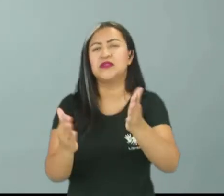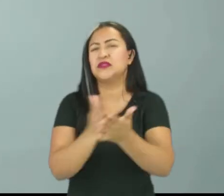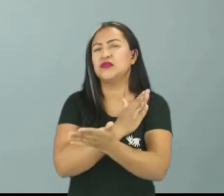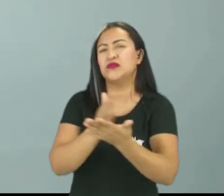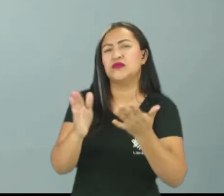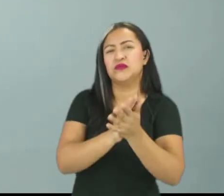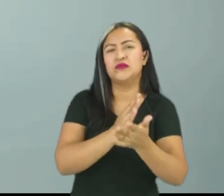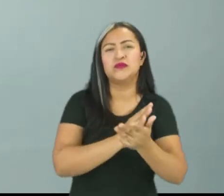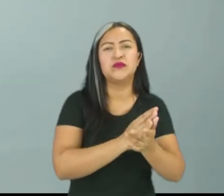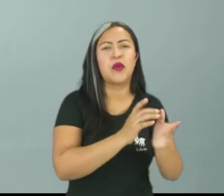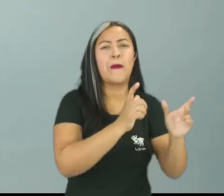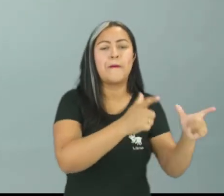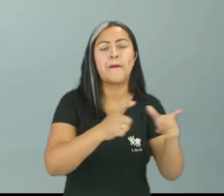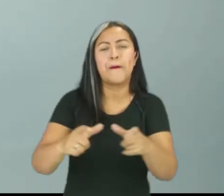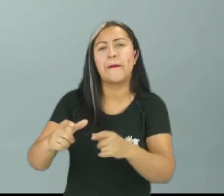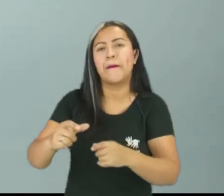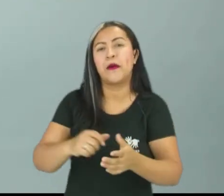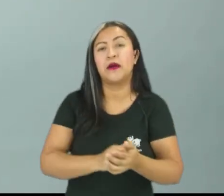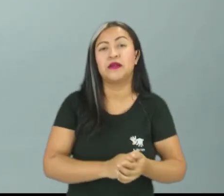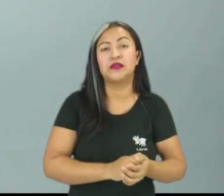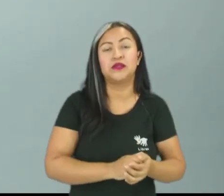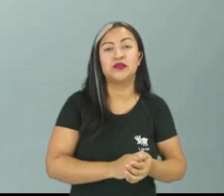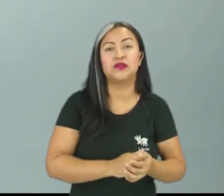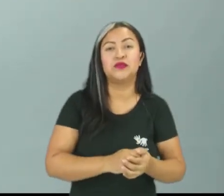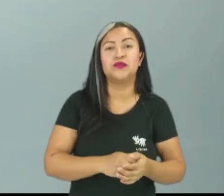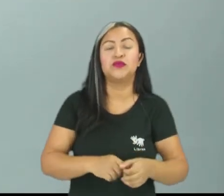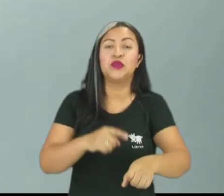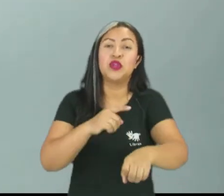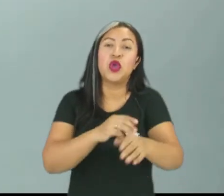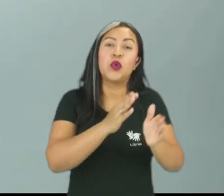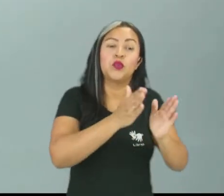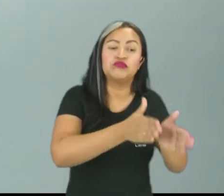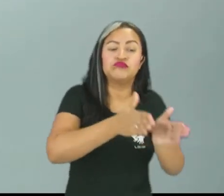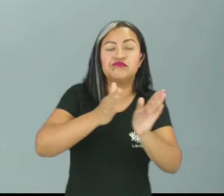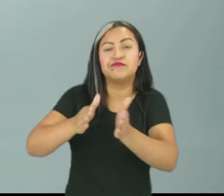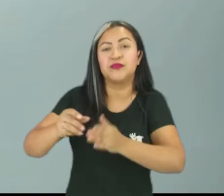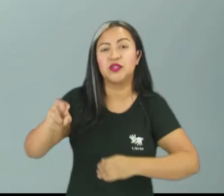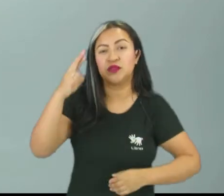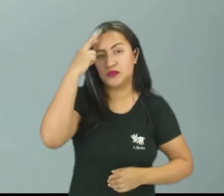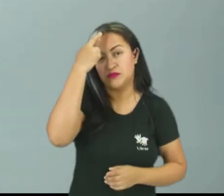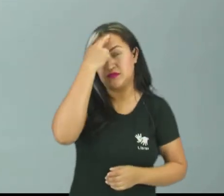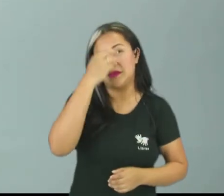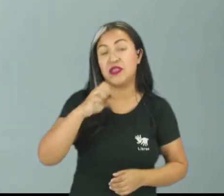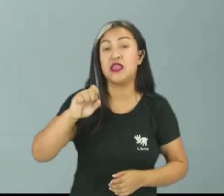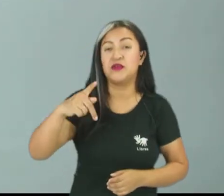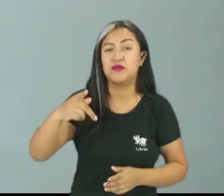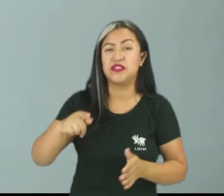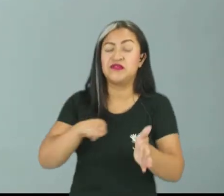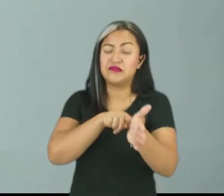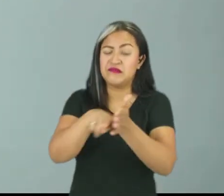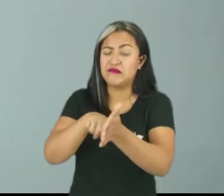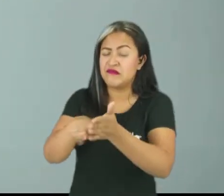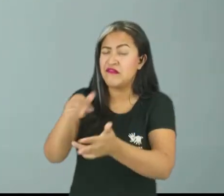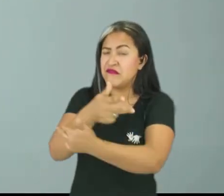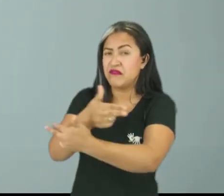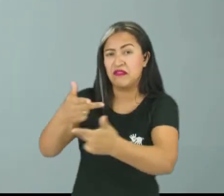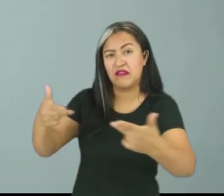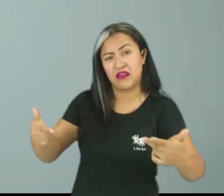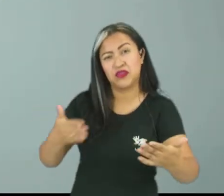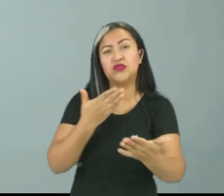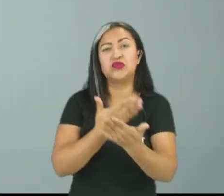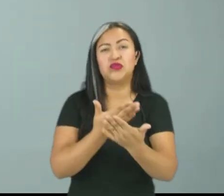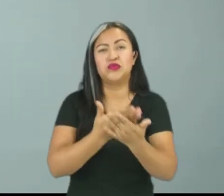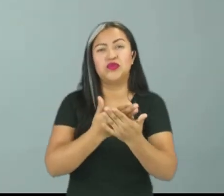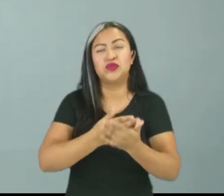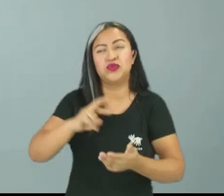históricos, né, e aí o Herbert Spencer ele vai fazer várias pesquisas importantes para a ciência, como o estudo do QI,